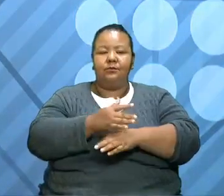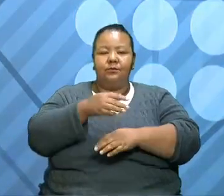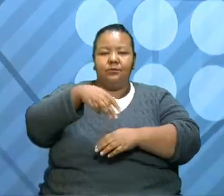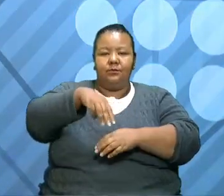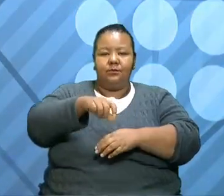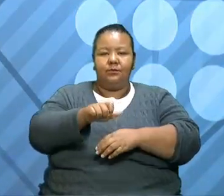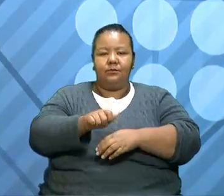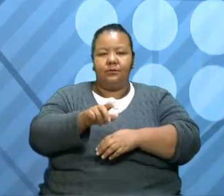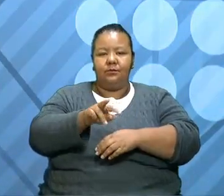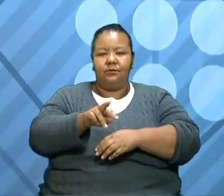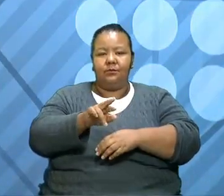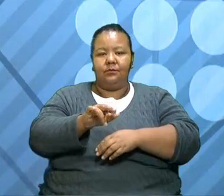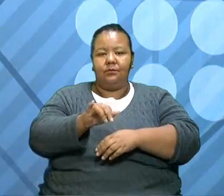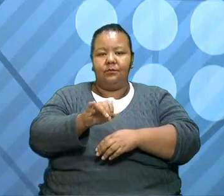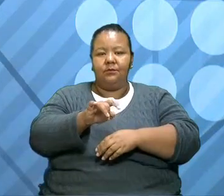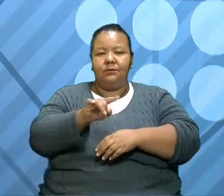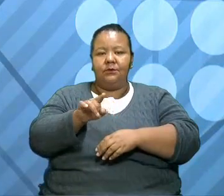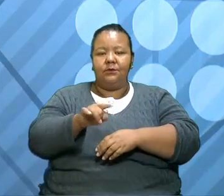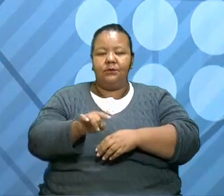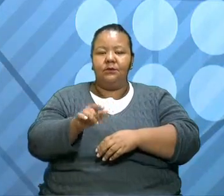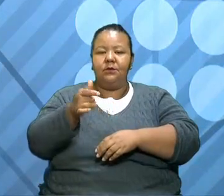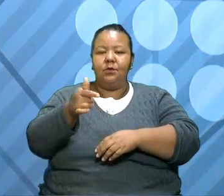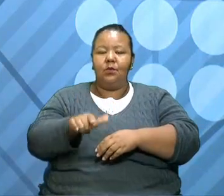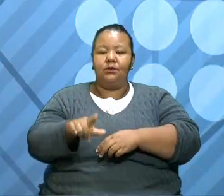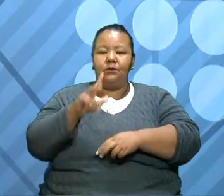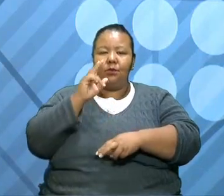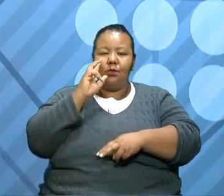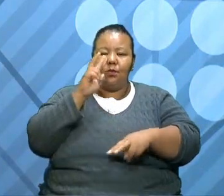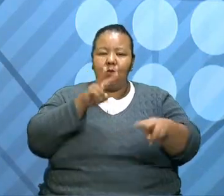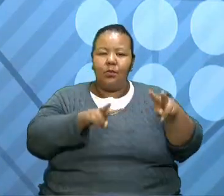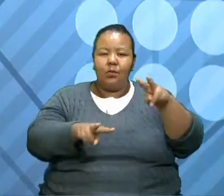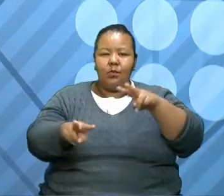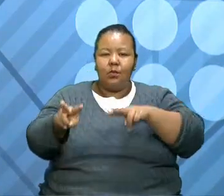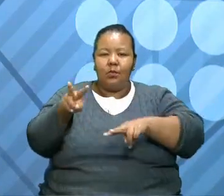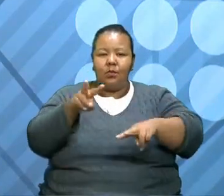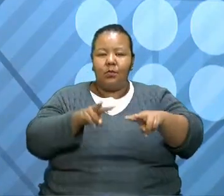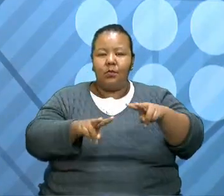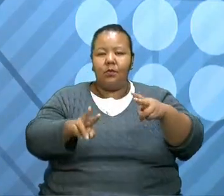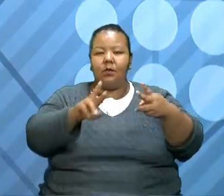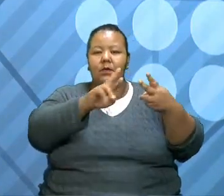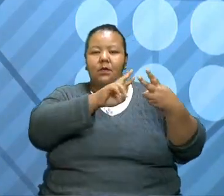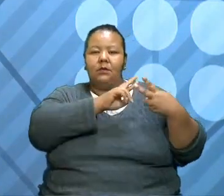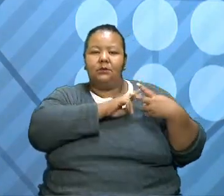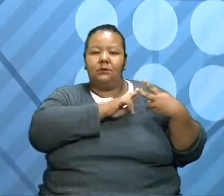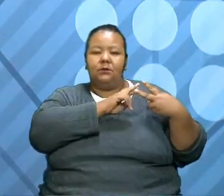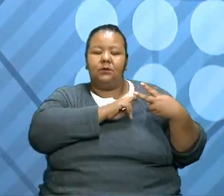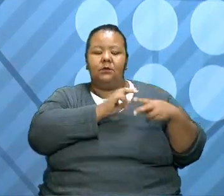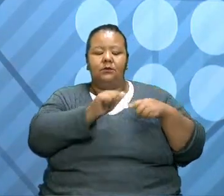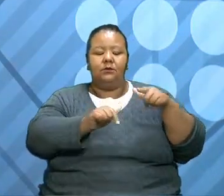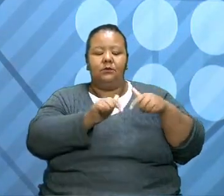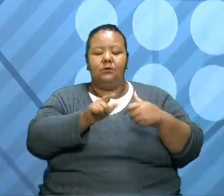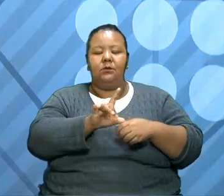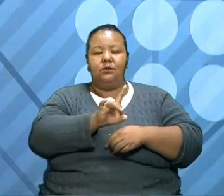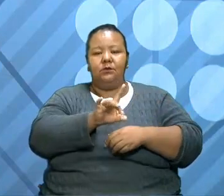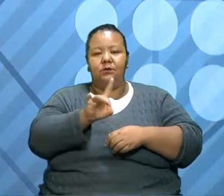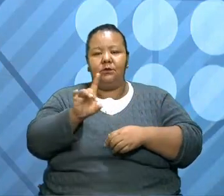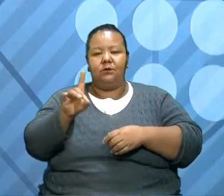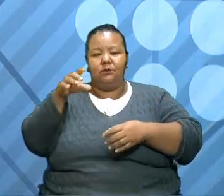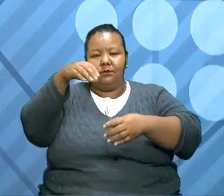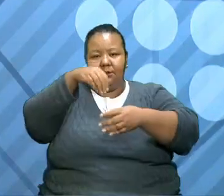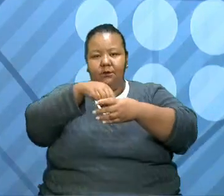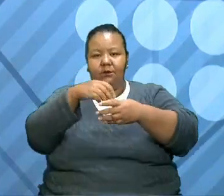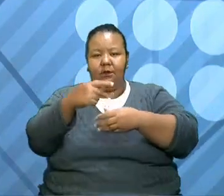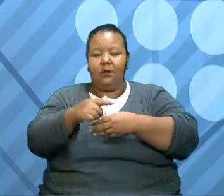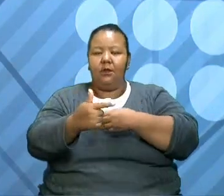matriz. Então, essa matriz eu consigo visualizar a responsabilidade e a atividade de cada um dentro daquela